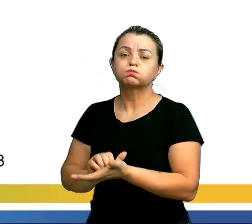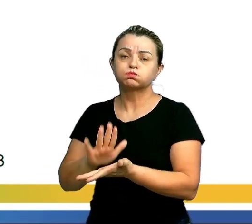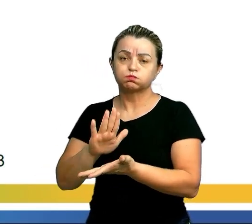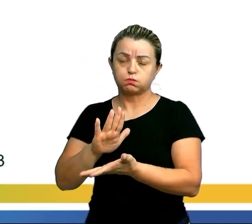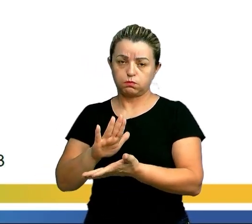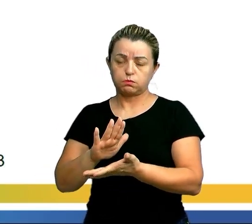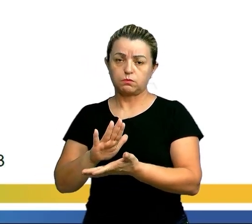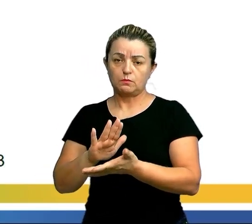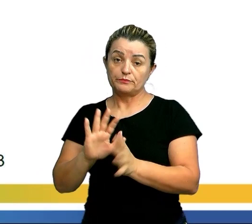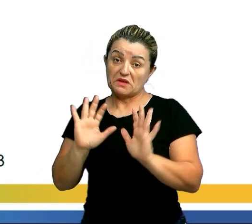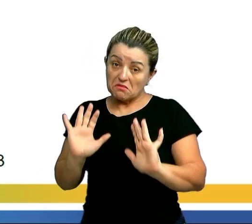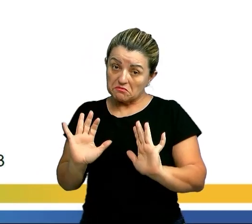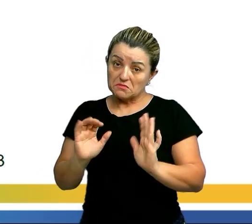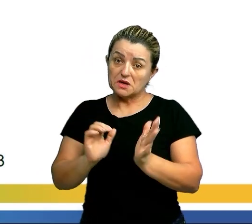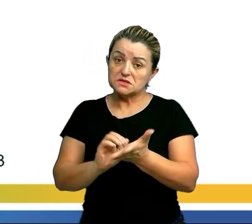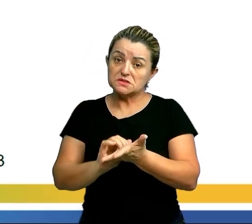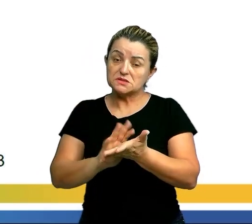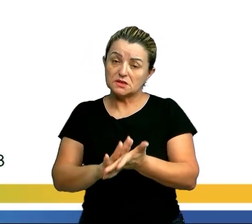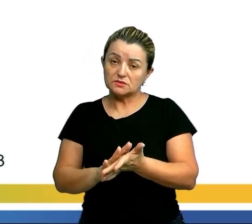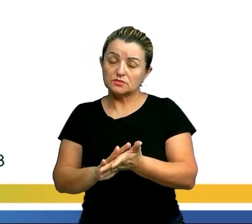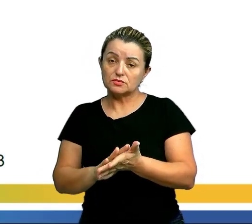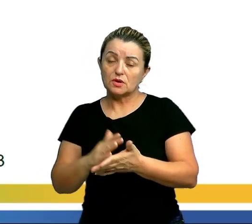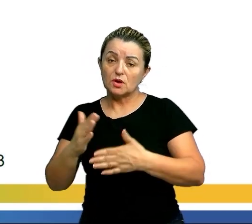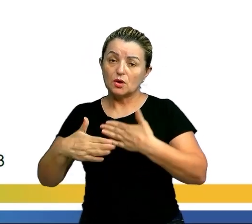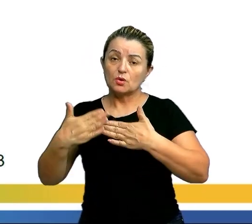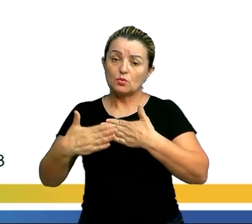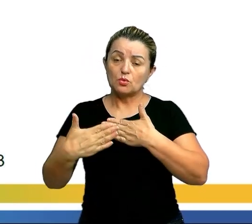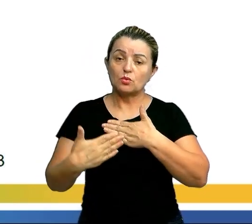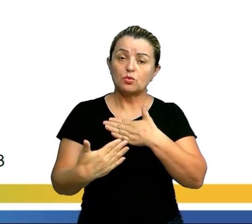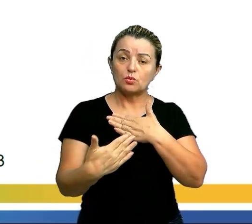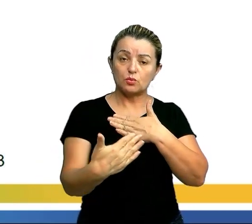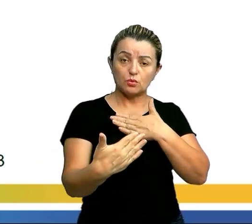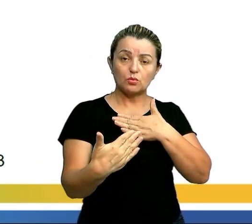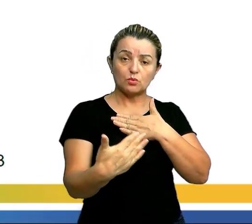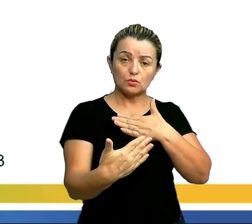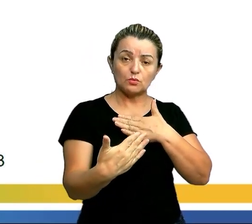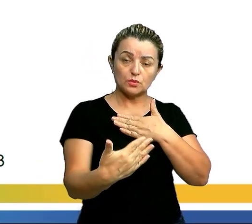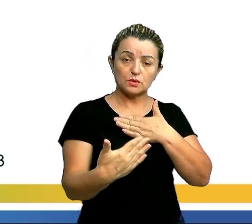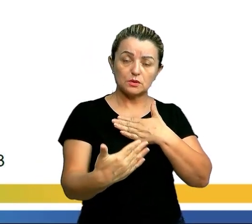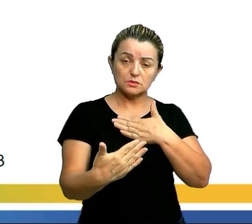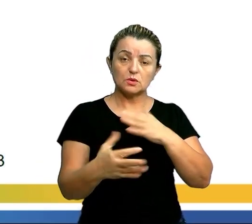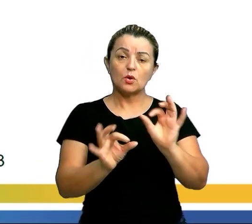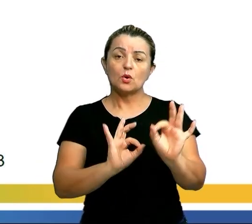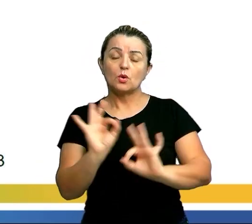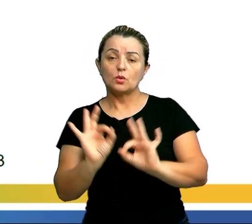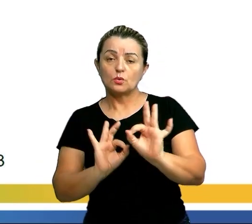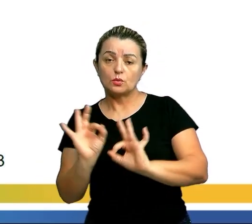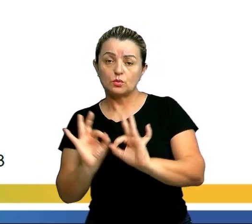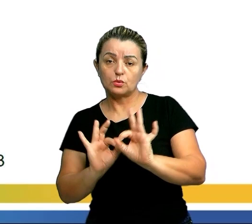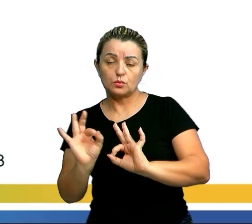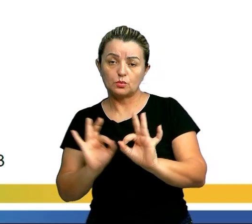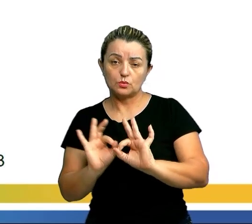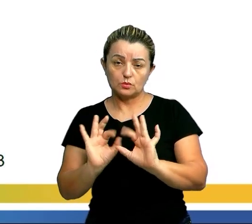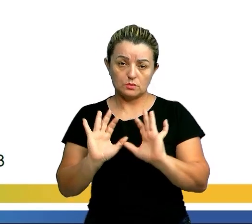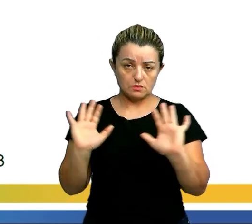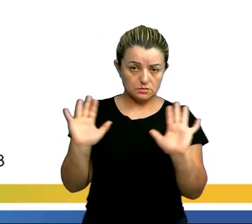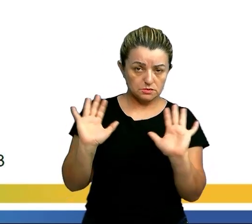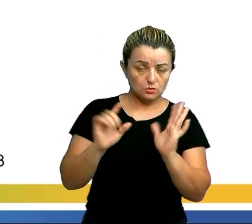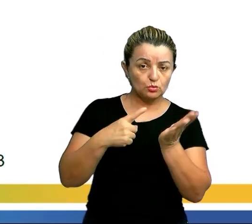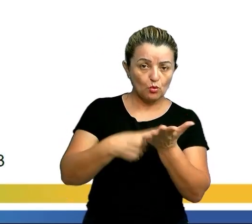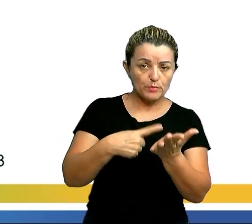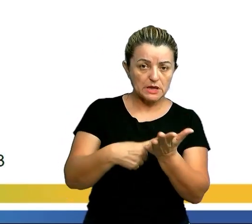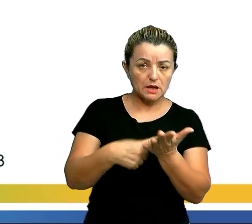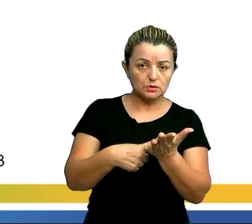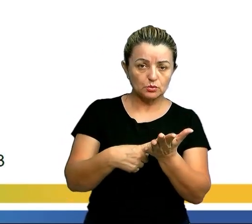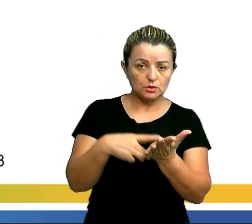bloco. Essa saída que começou a ser elaborada, né, porque segundo o tratado,